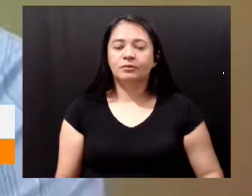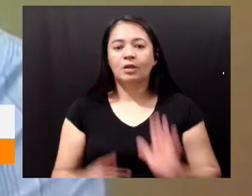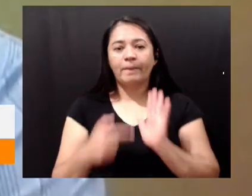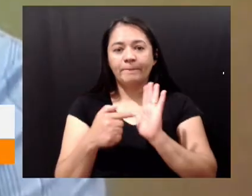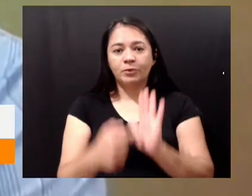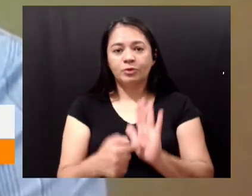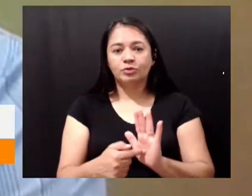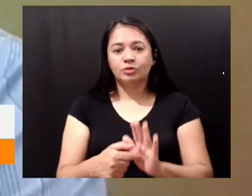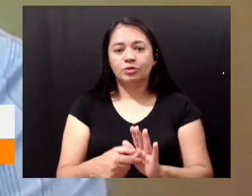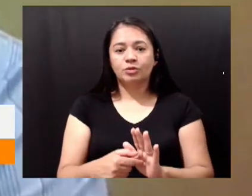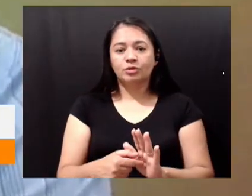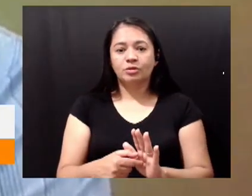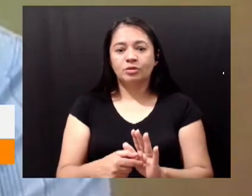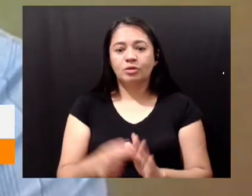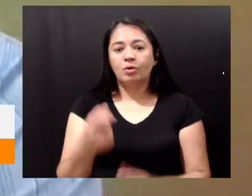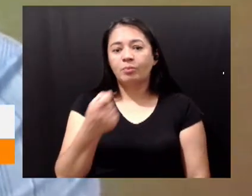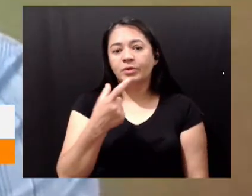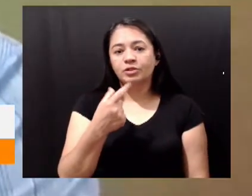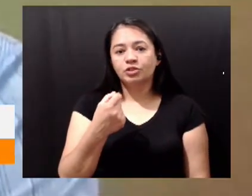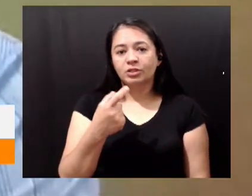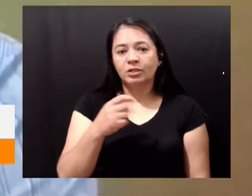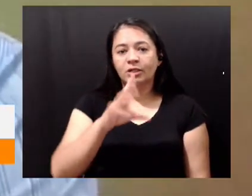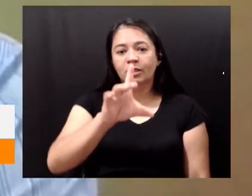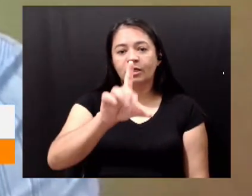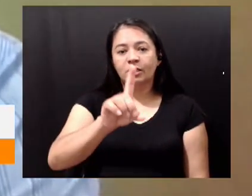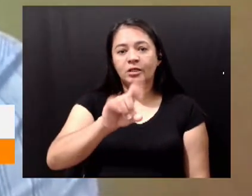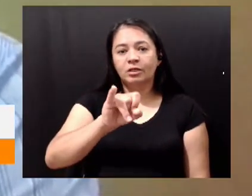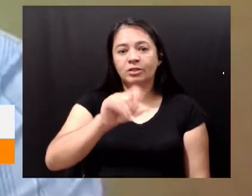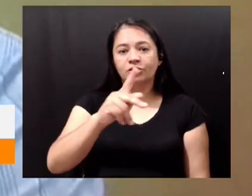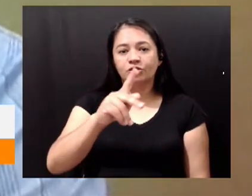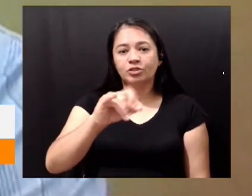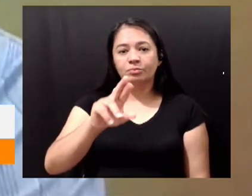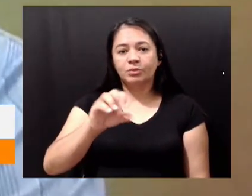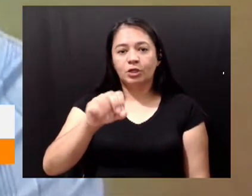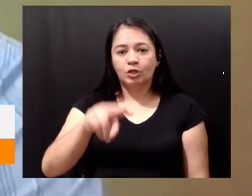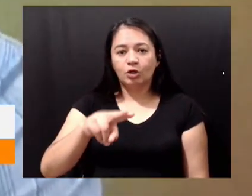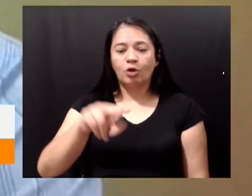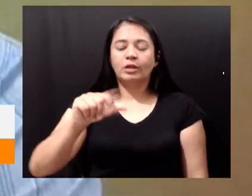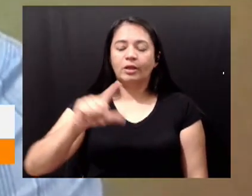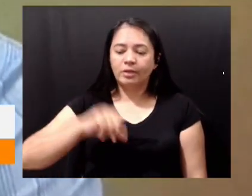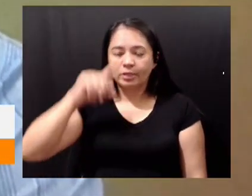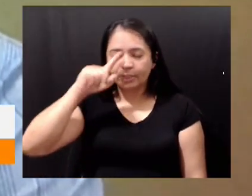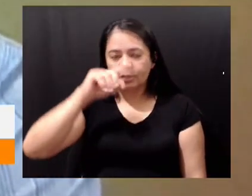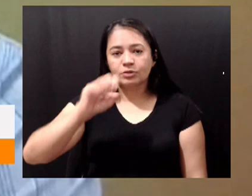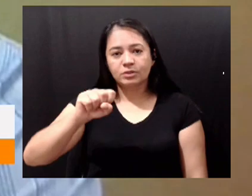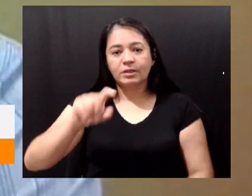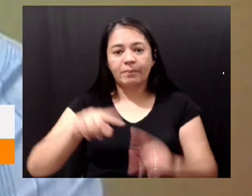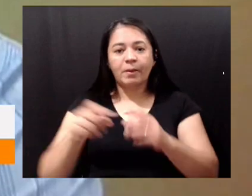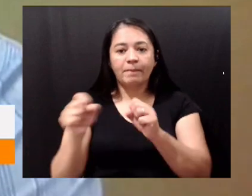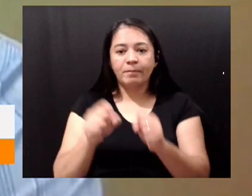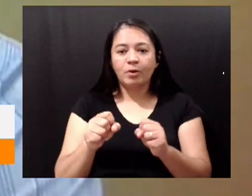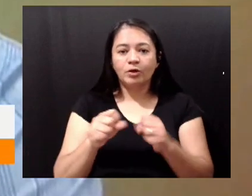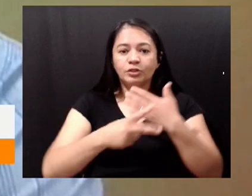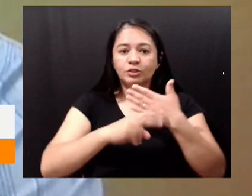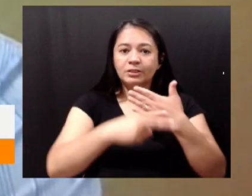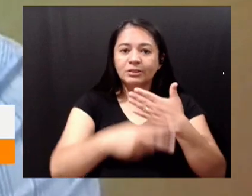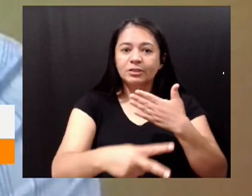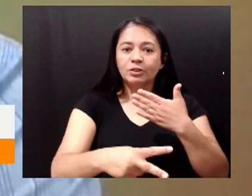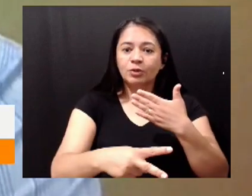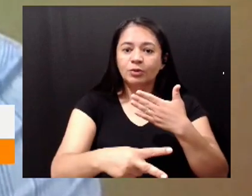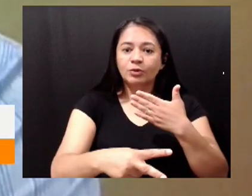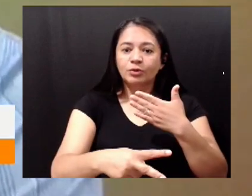exemplo, um medicamento que, claro, tem seus riscos, como qualquer medicamento tem, mas ela pode provocar reações e